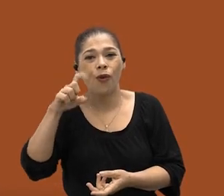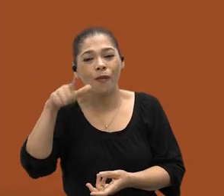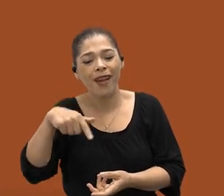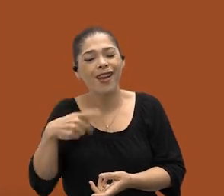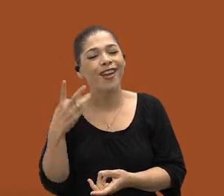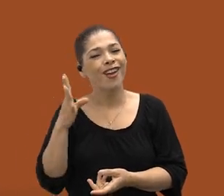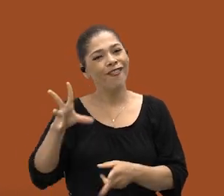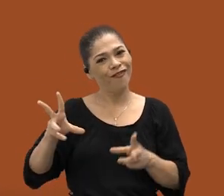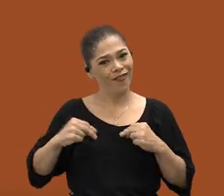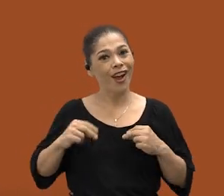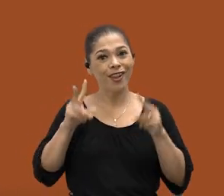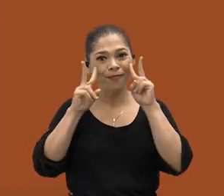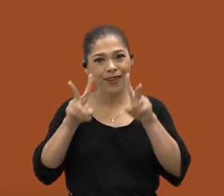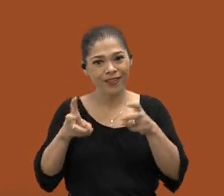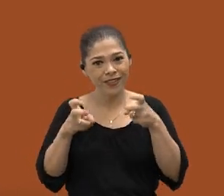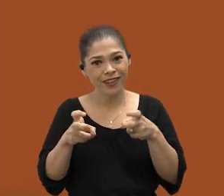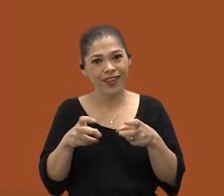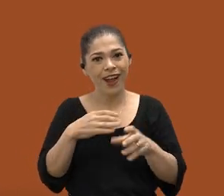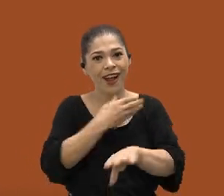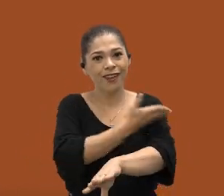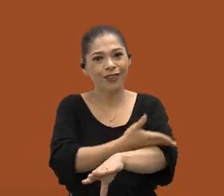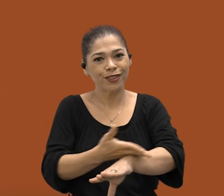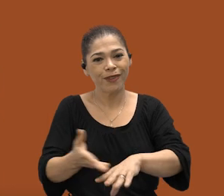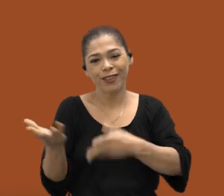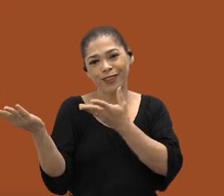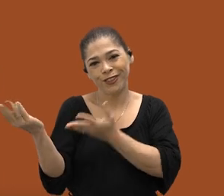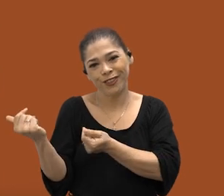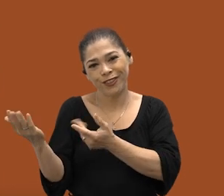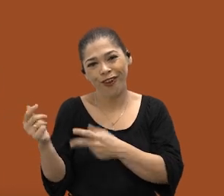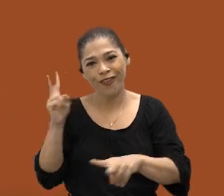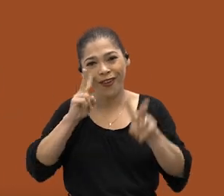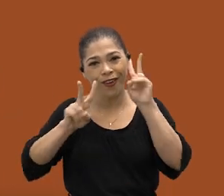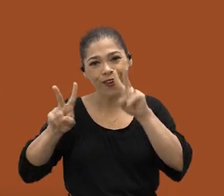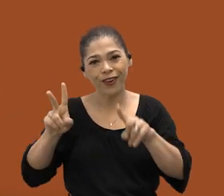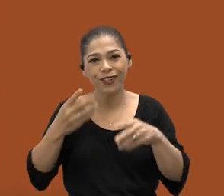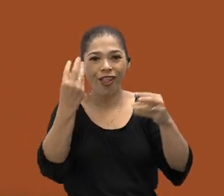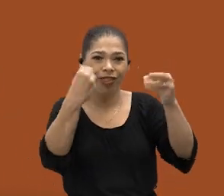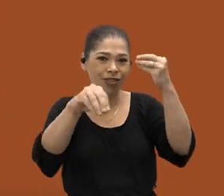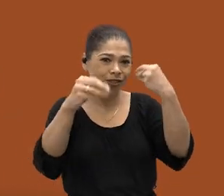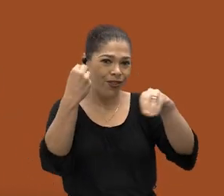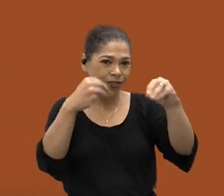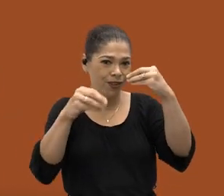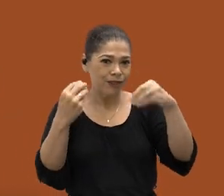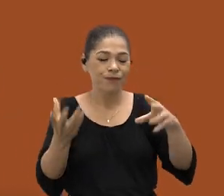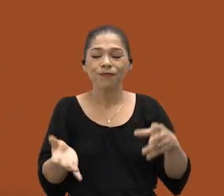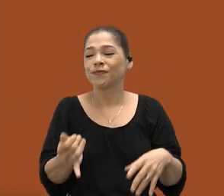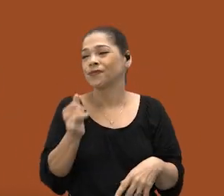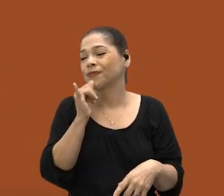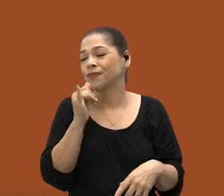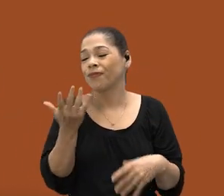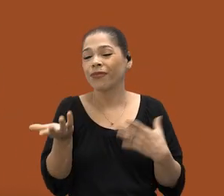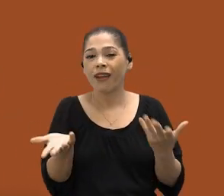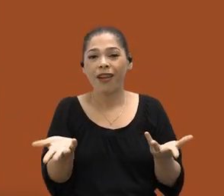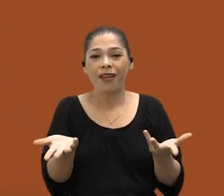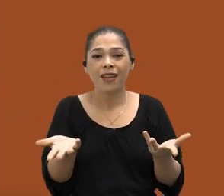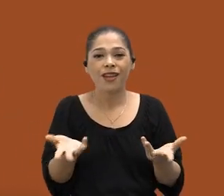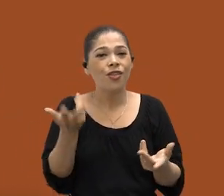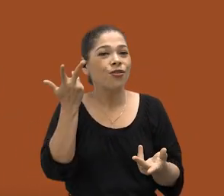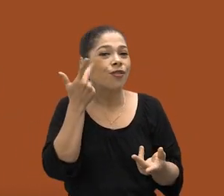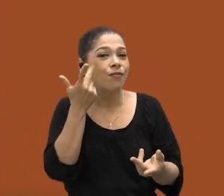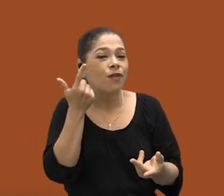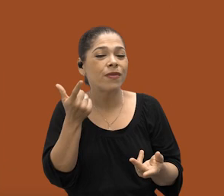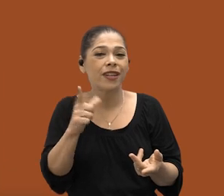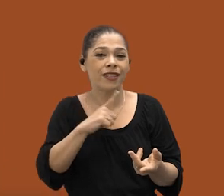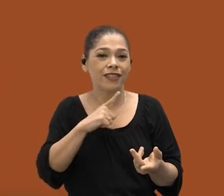muito a pena assistir na medida em que a gente está acostumado a molecada jovem eles gostam de séries é tipo que geralmente